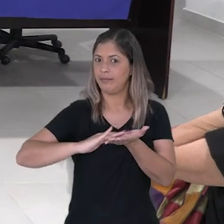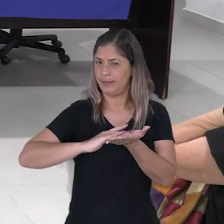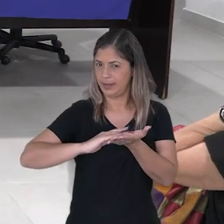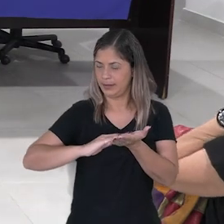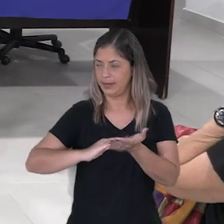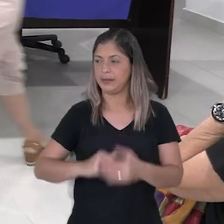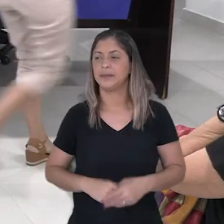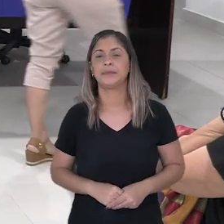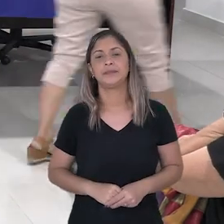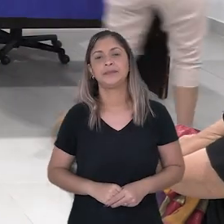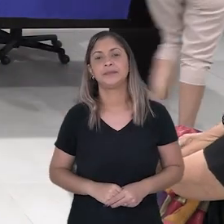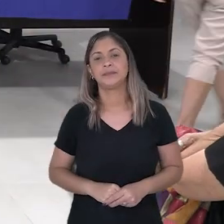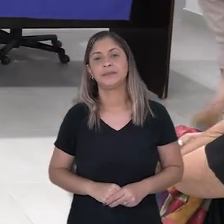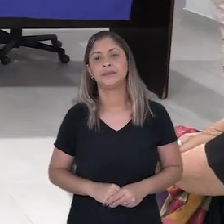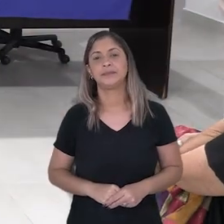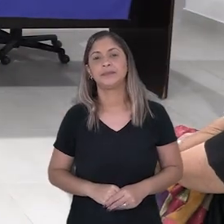obrigado.